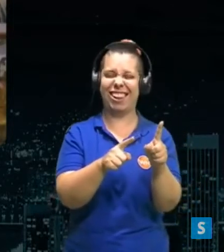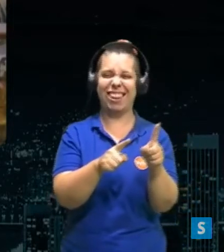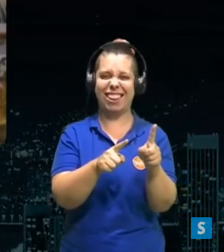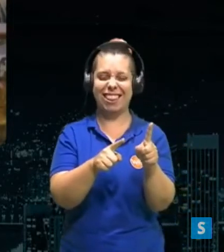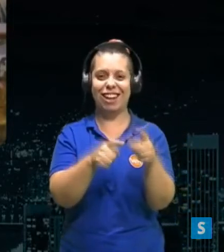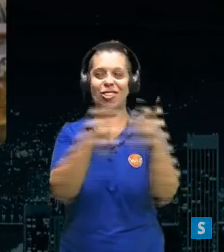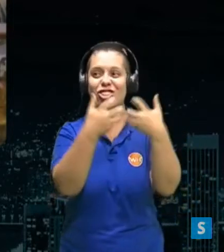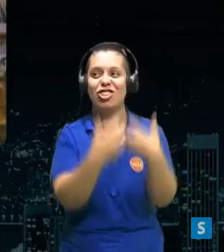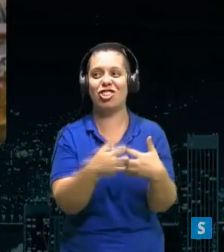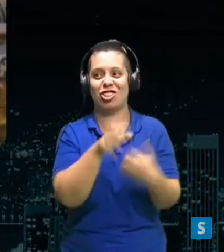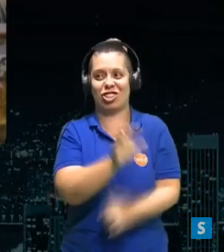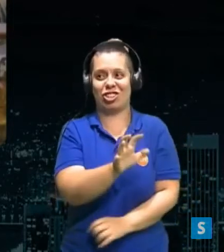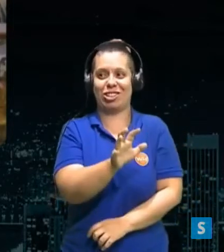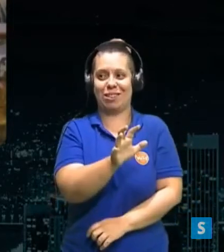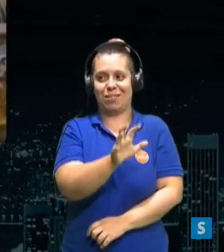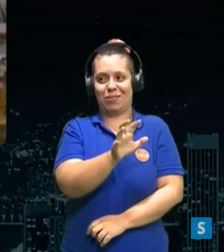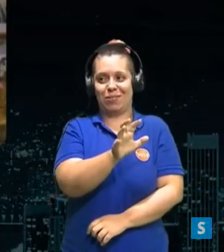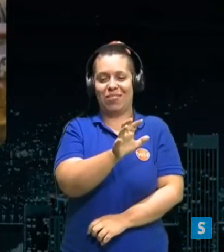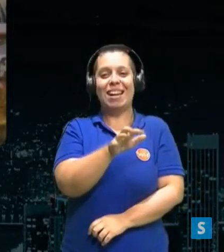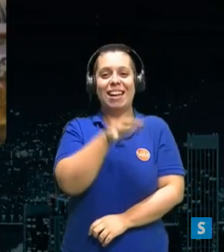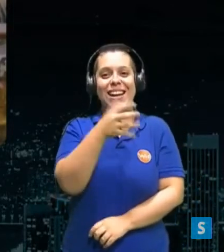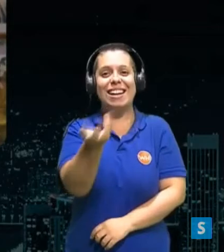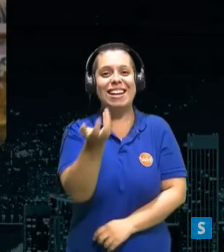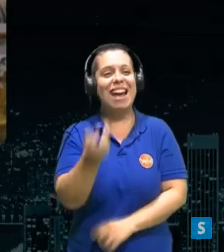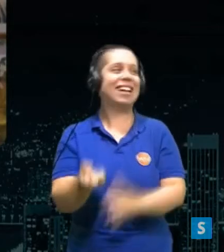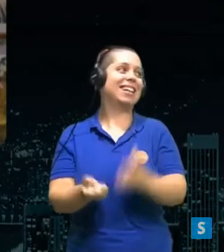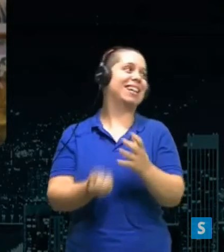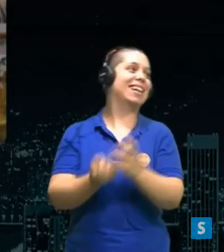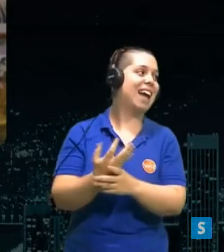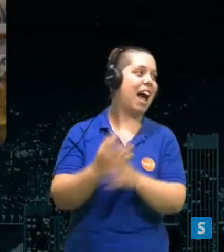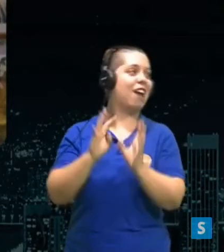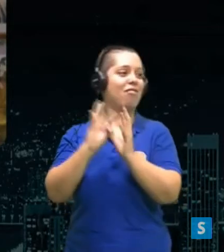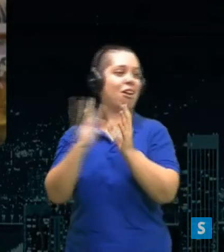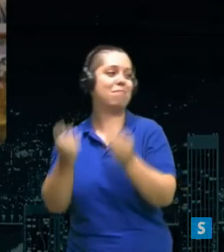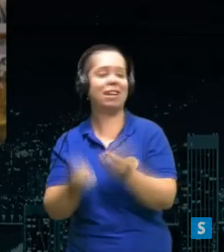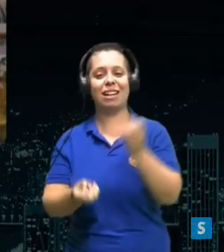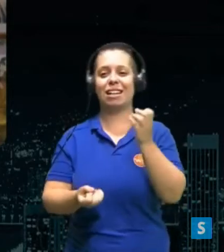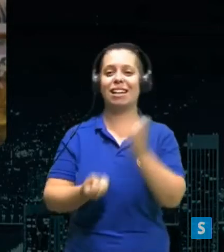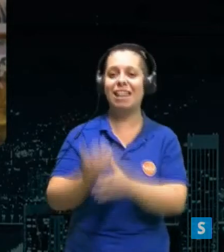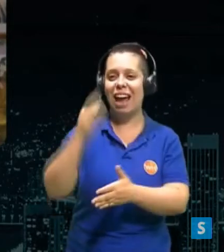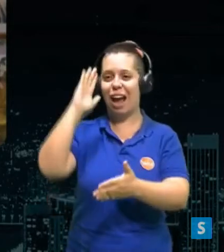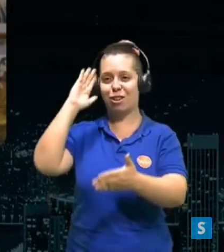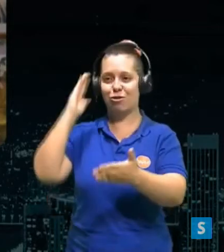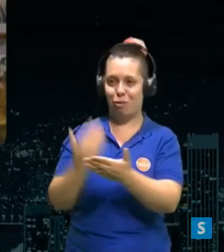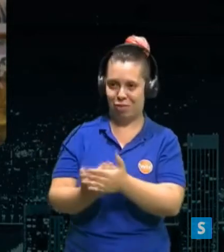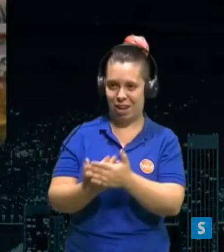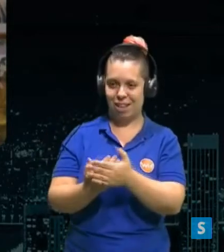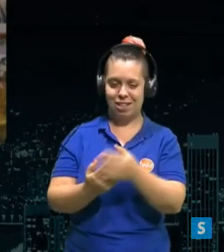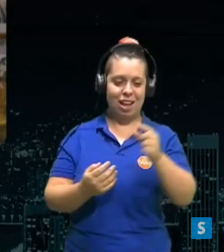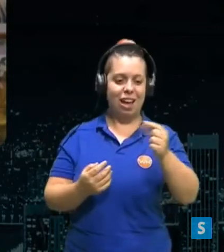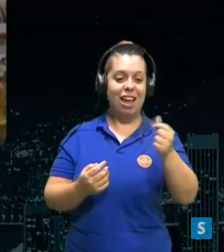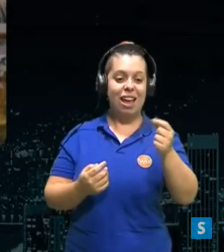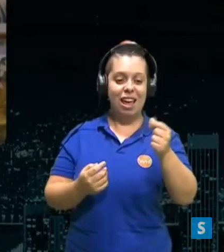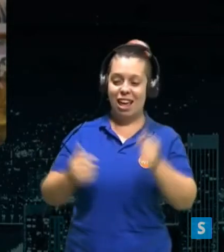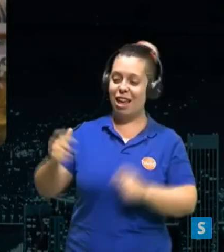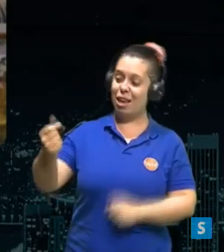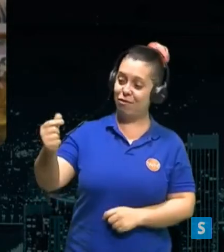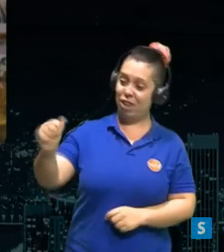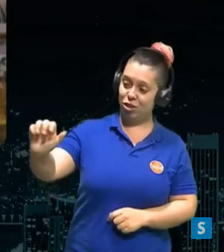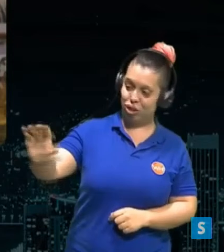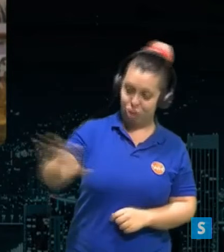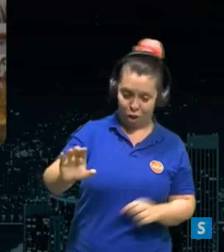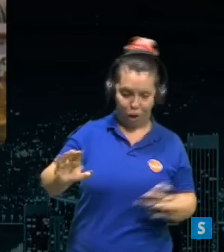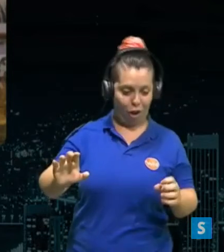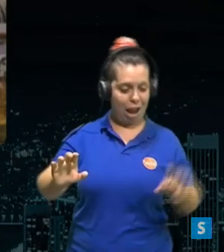situação e criar essa família essa confiança entre o investidor e o empreendedor a